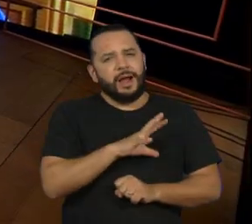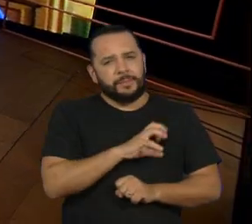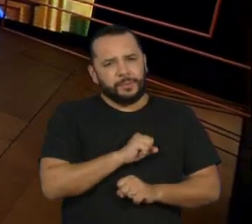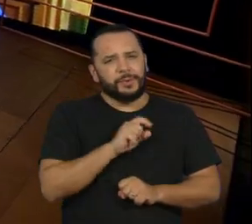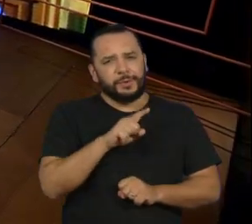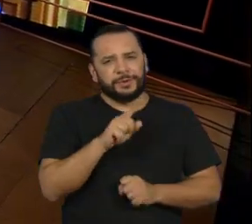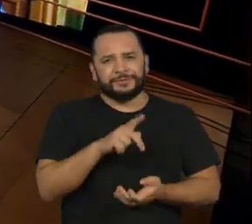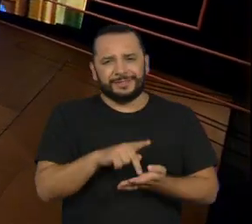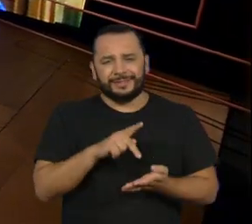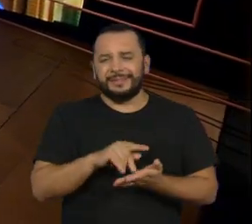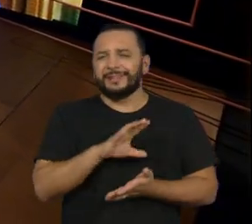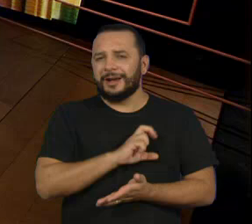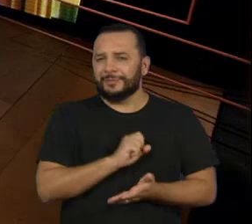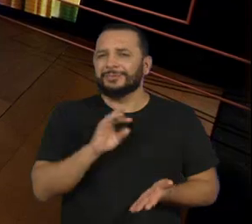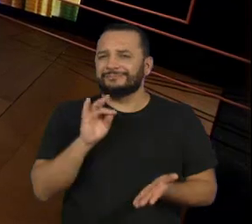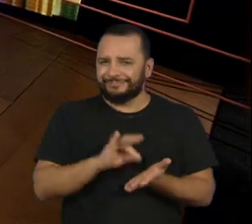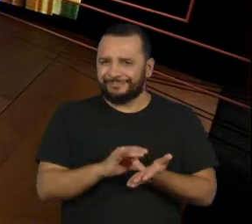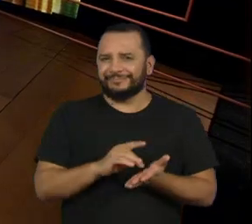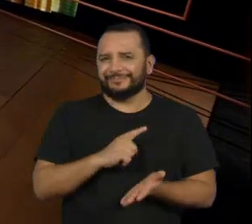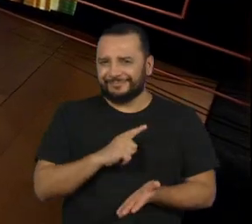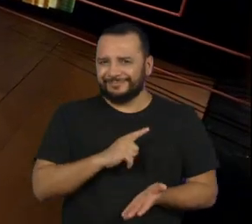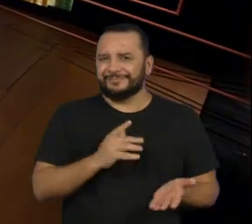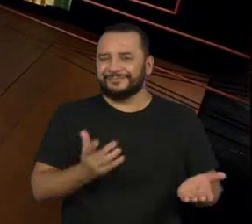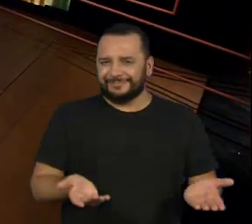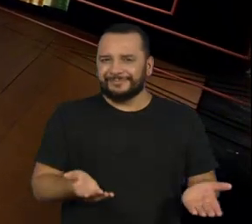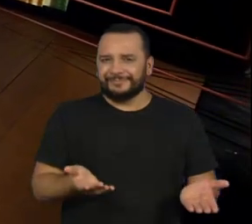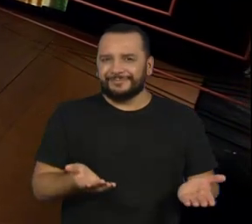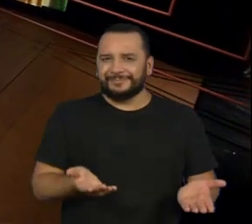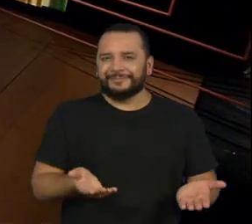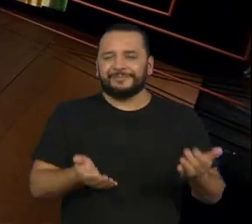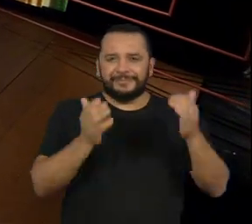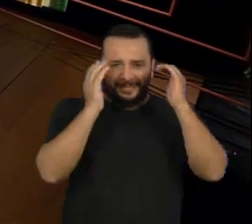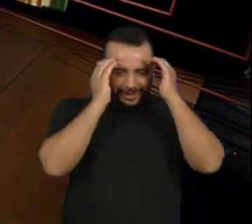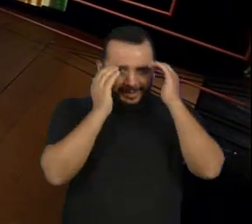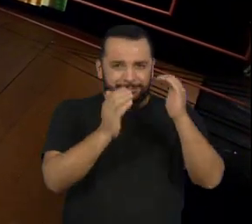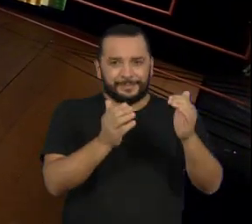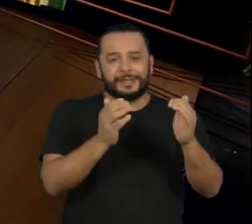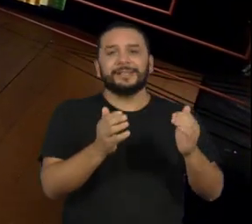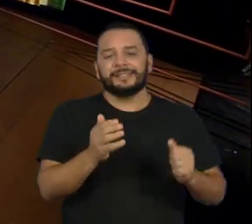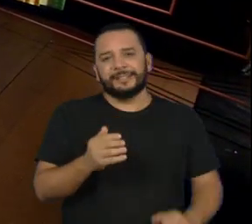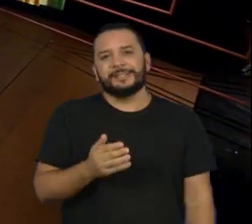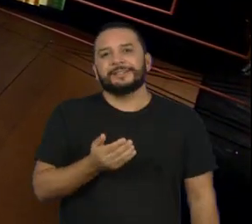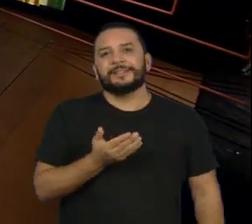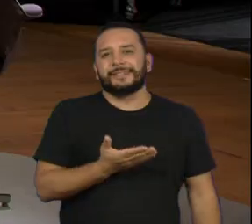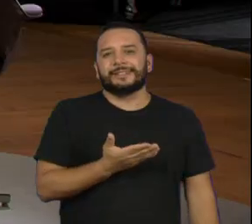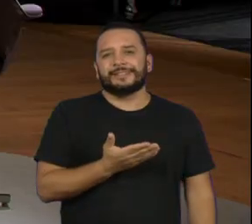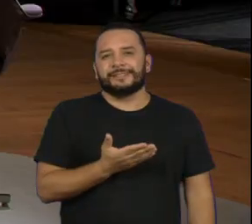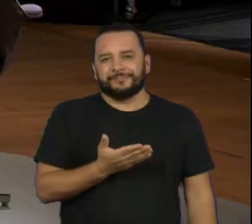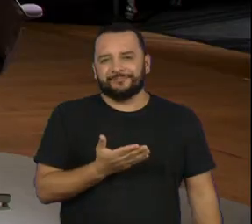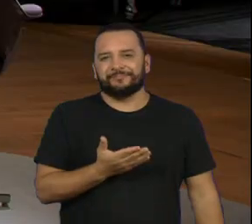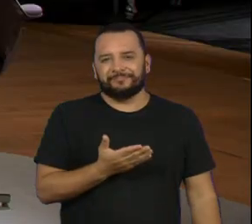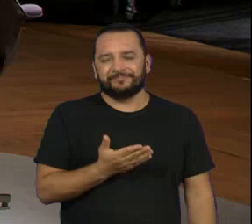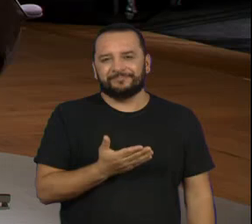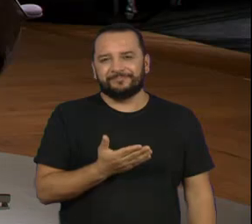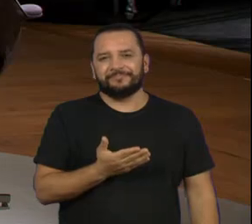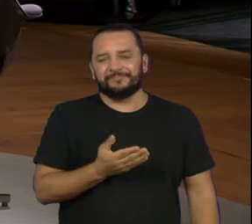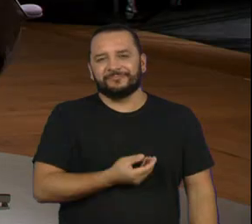um imenso amor, um amor verdadeiro, de respeito pela sua